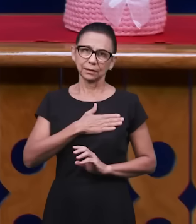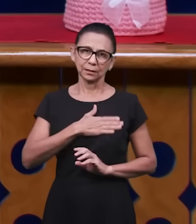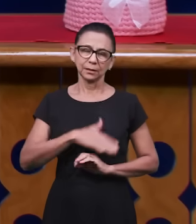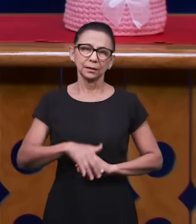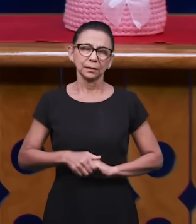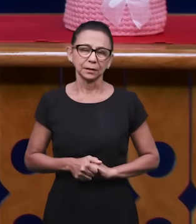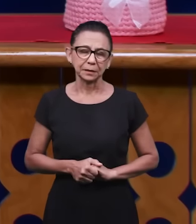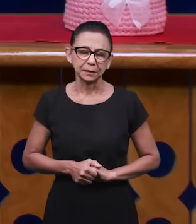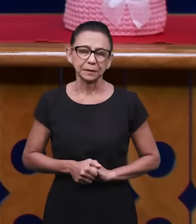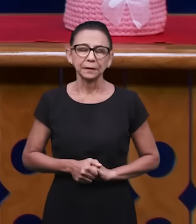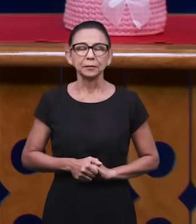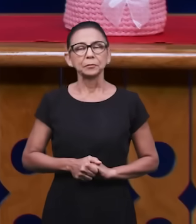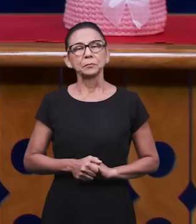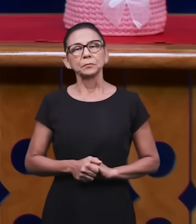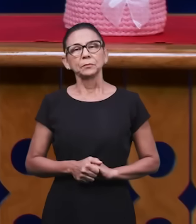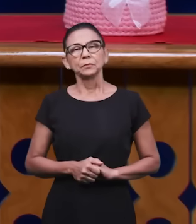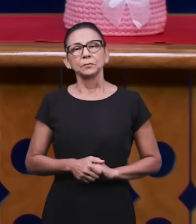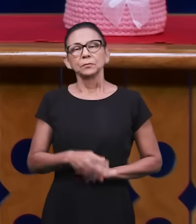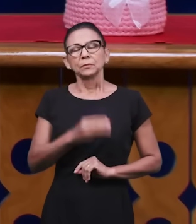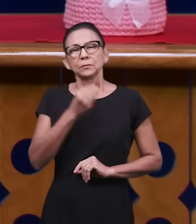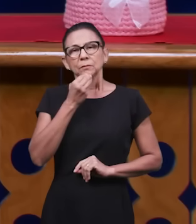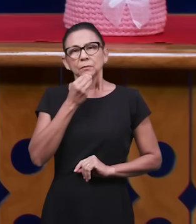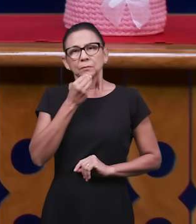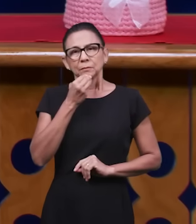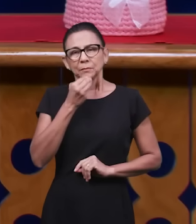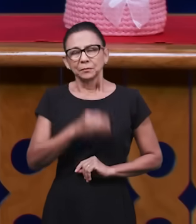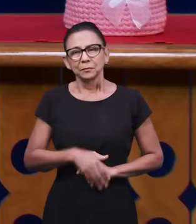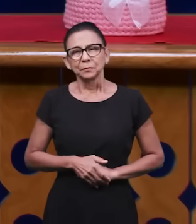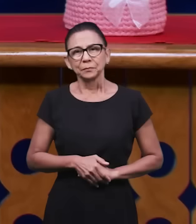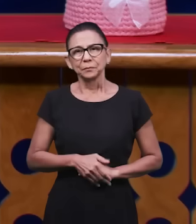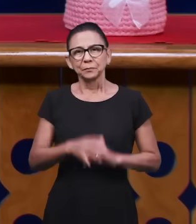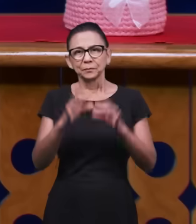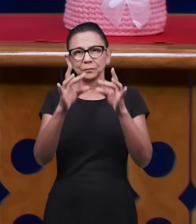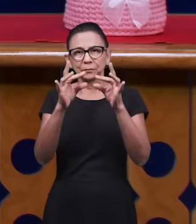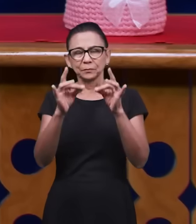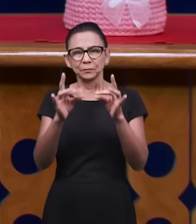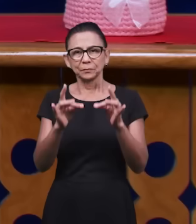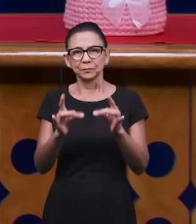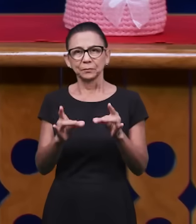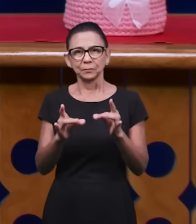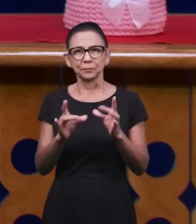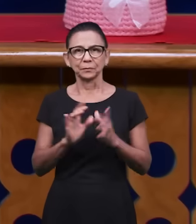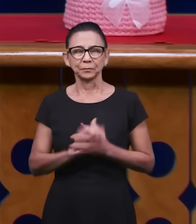neste culto, e tudo que nos move nesta obra é a gratidão.